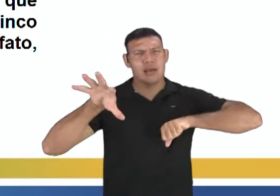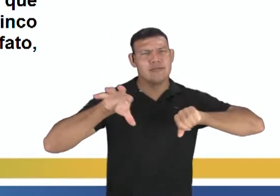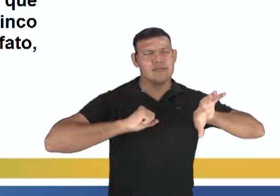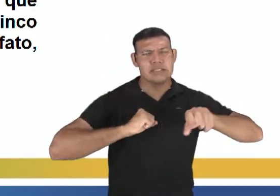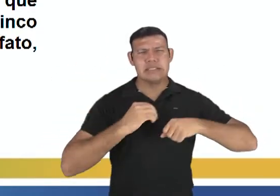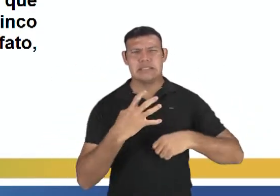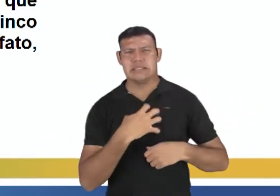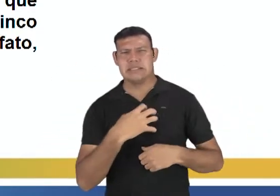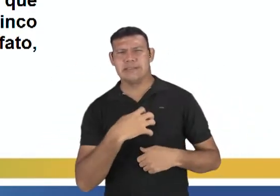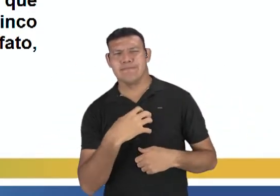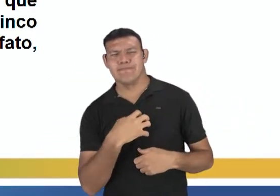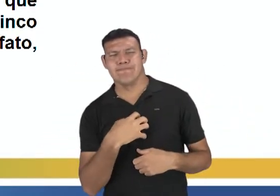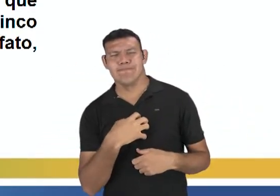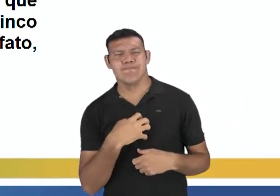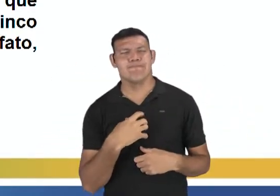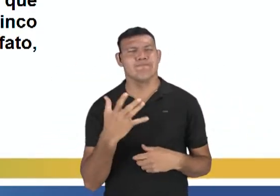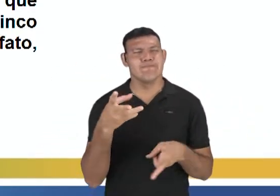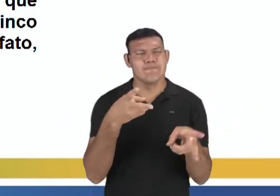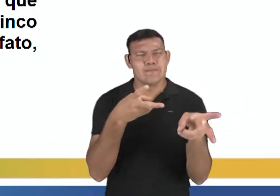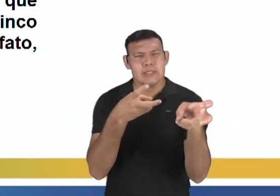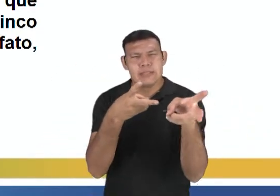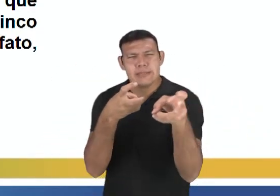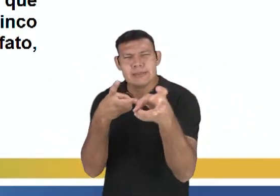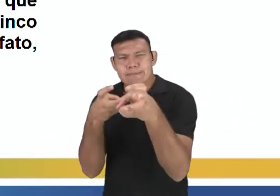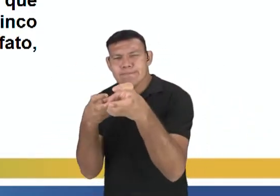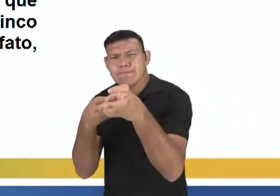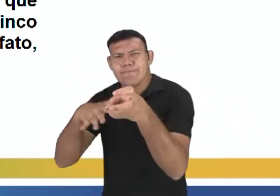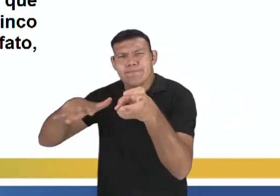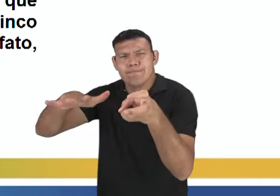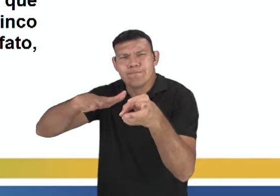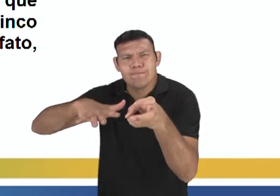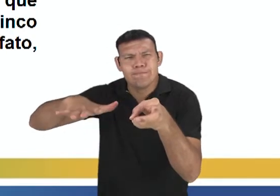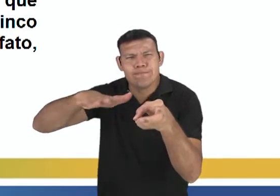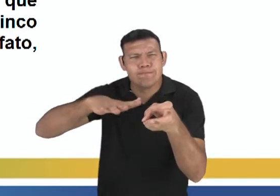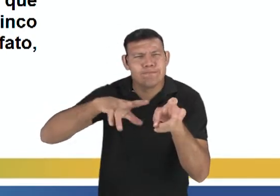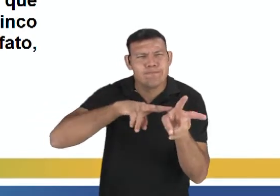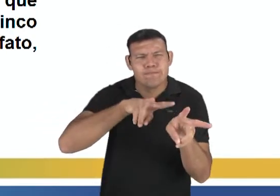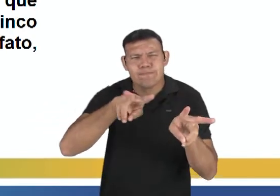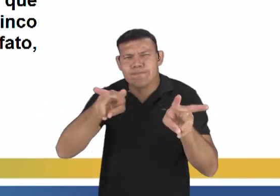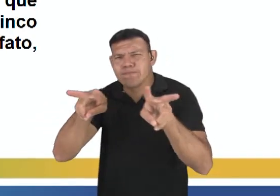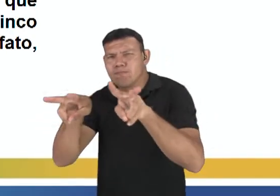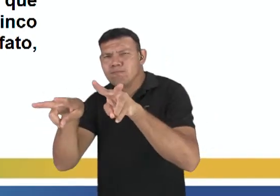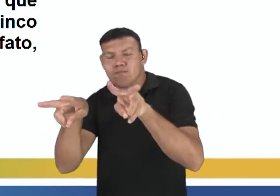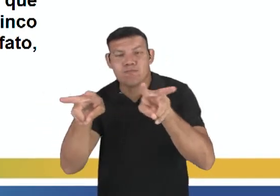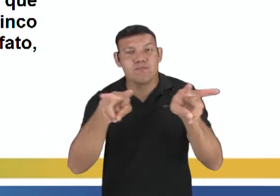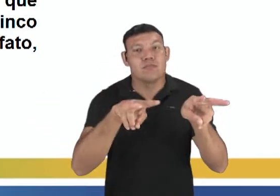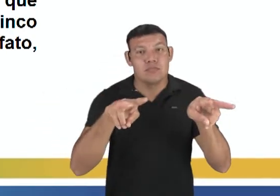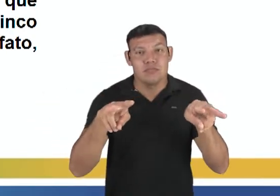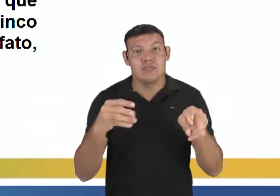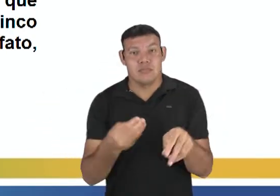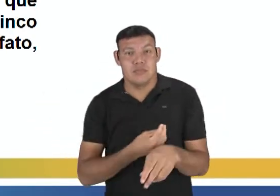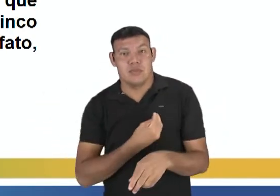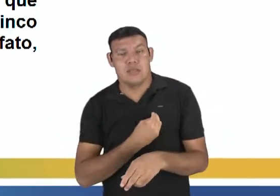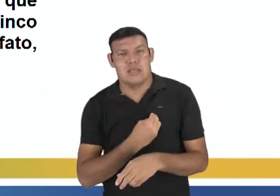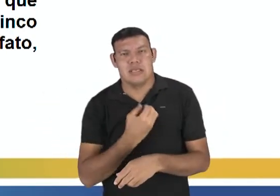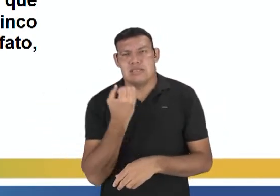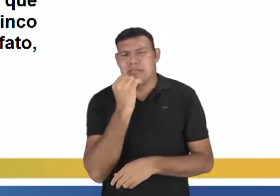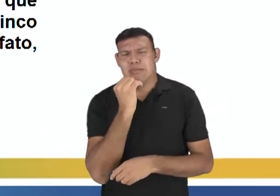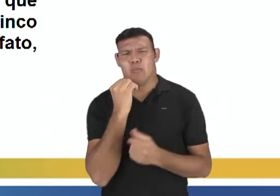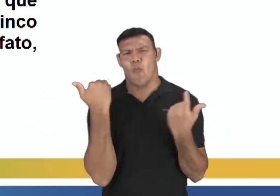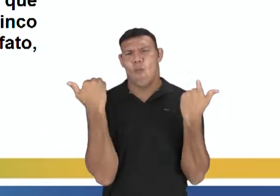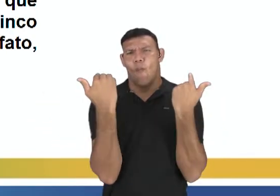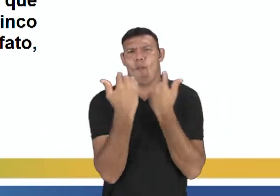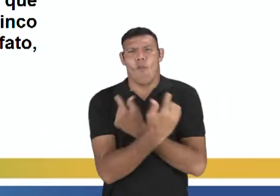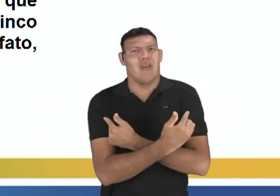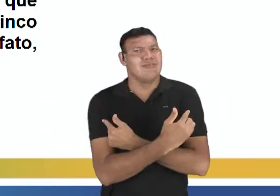gente interpreta, com que a gente vê o ambiente que nós estamos rodeados, que nós estamos vivendo. Sem os nossos sentidos, nós